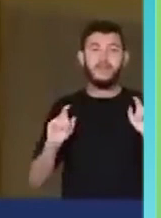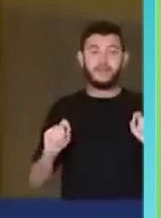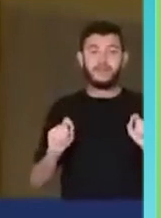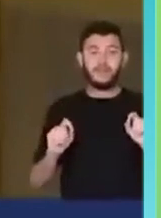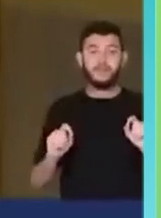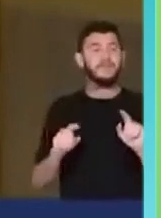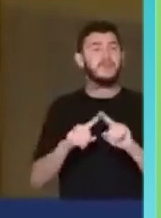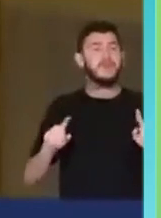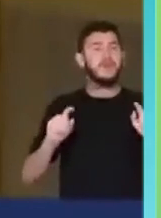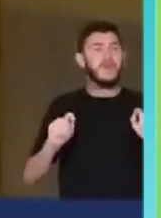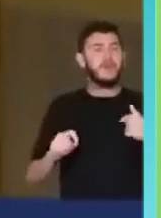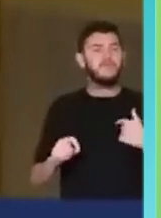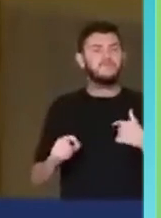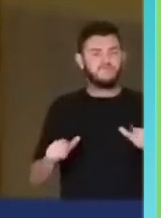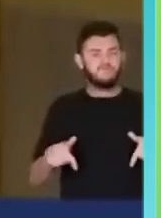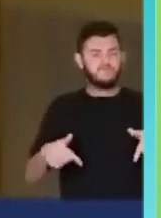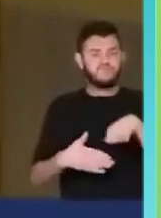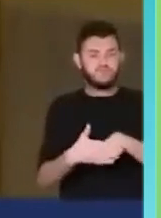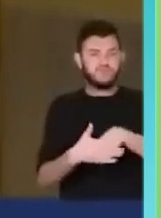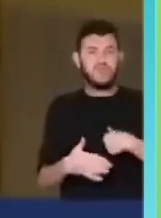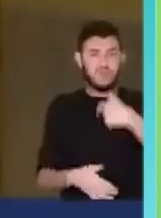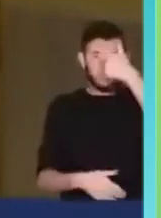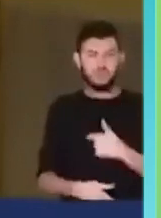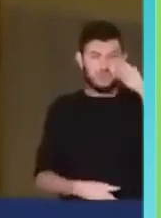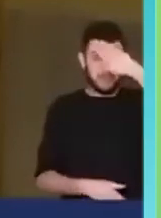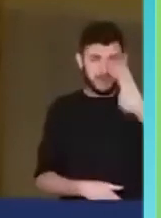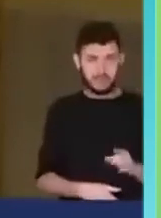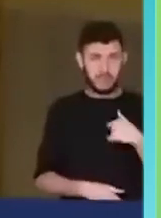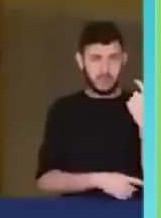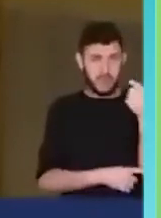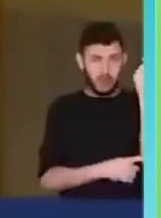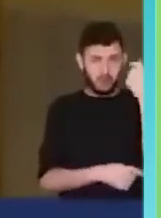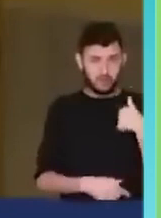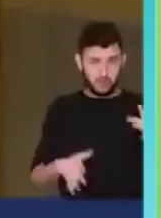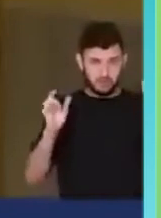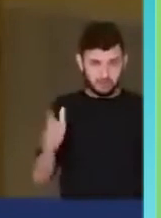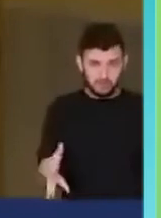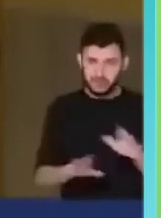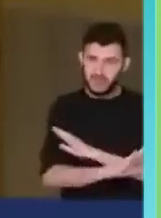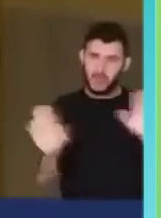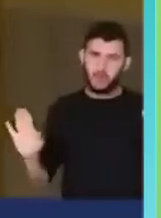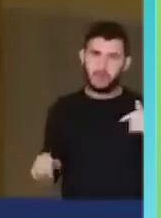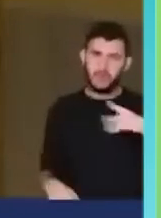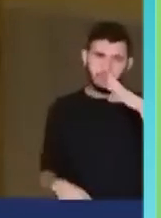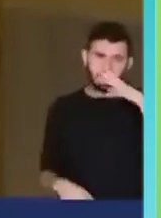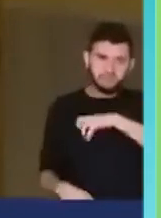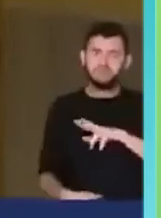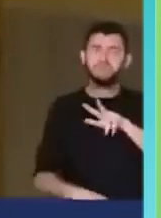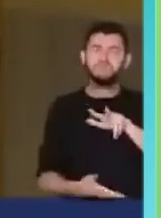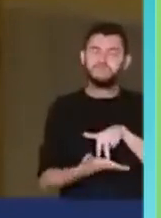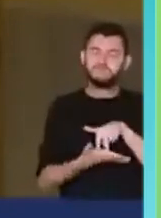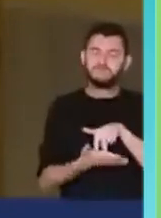briga uma Boiada para não sair sou brasileiro o show Gaúcho e não desisto persisto insisto temos é